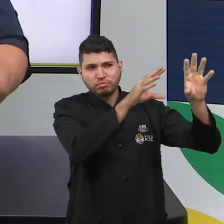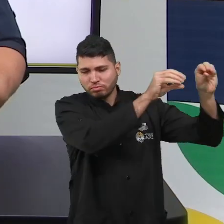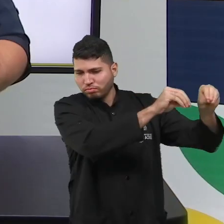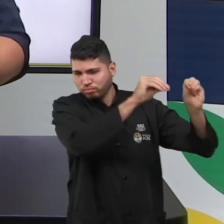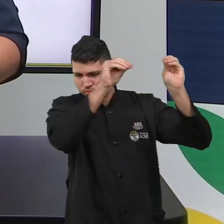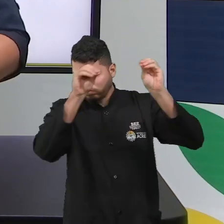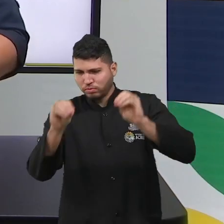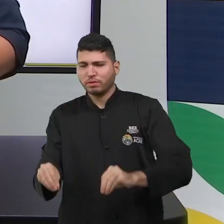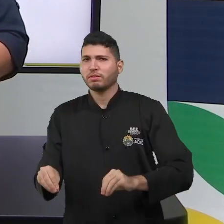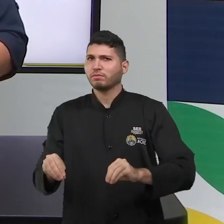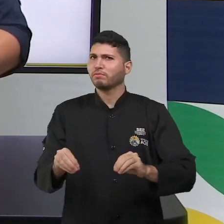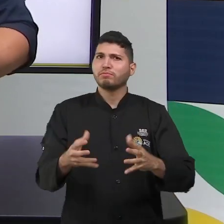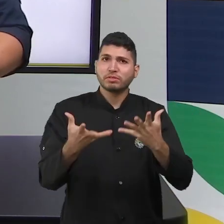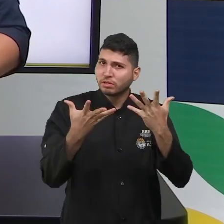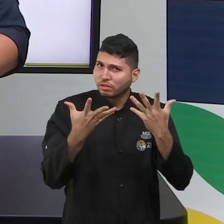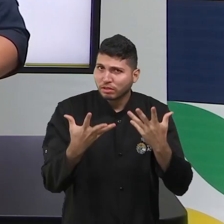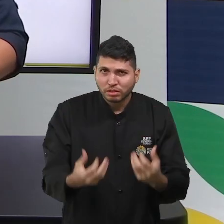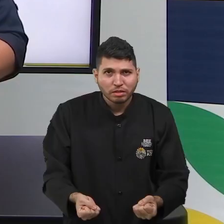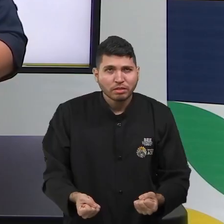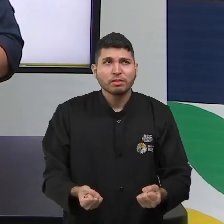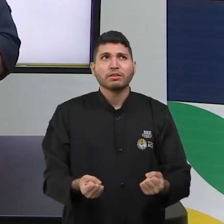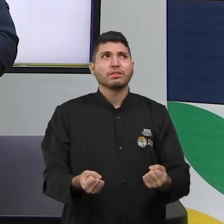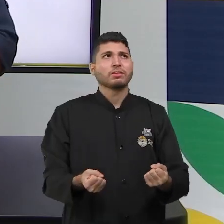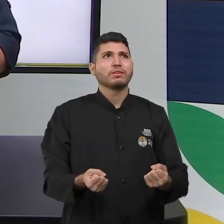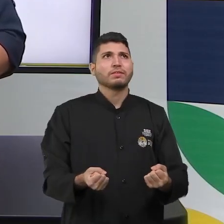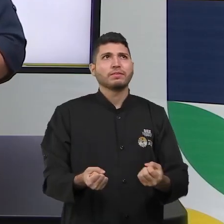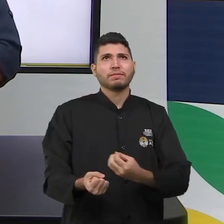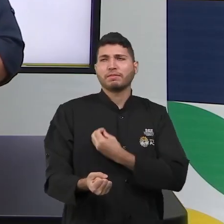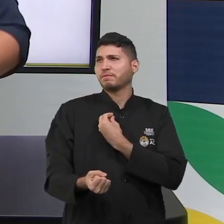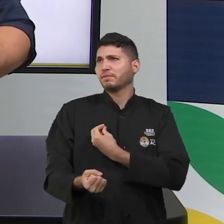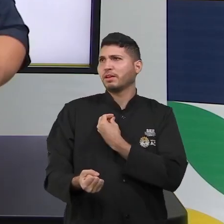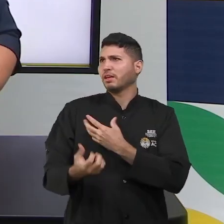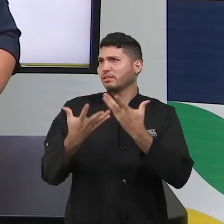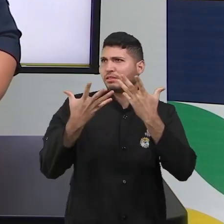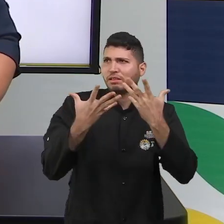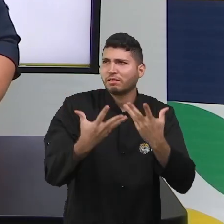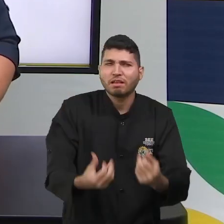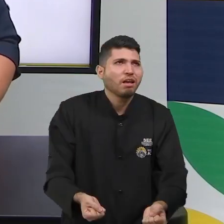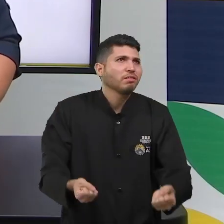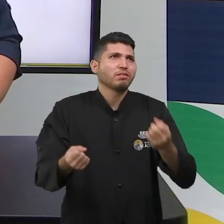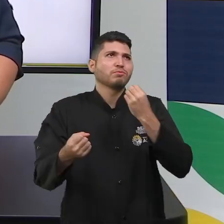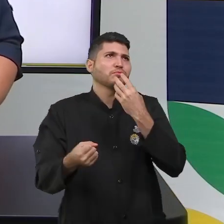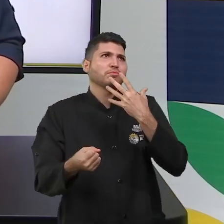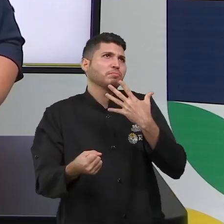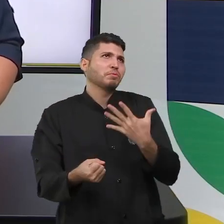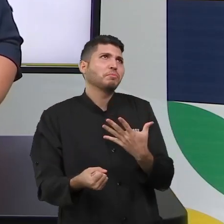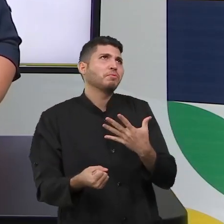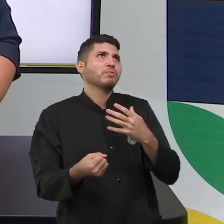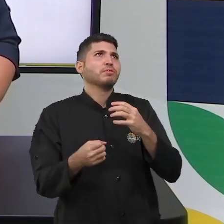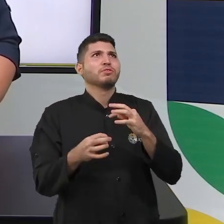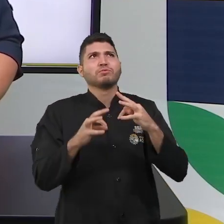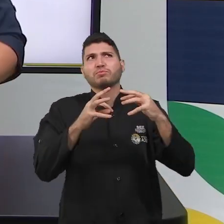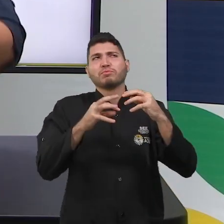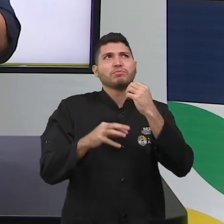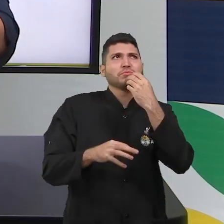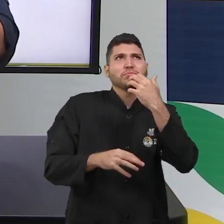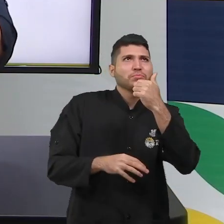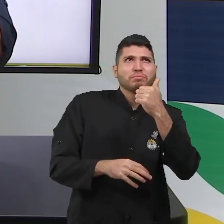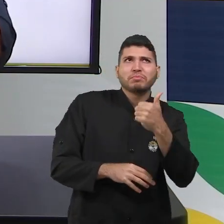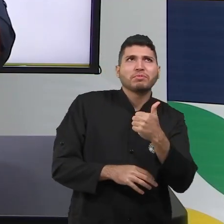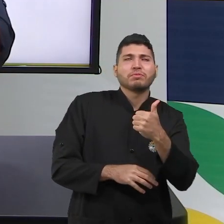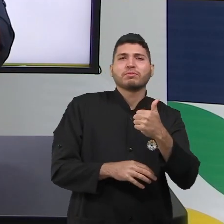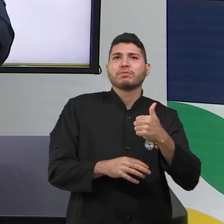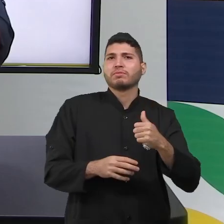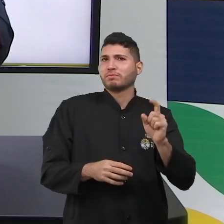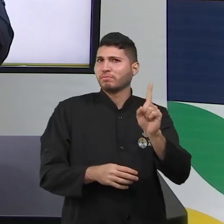maneira cativa, e vai encarar tudo isso numa boa, como se estivesse tudo bem. Não é assim que funciona. Se fosse com